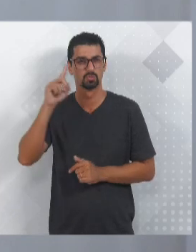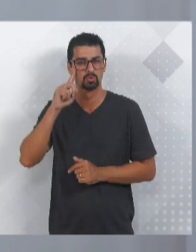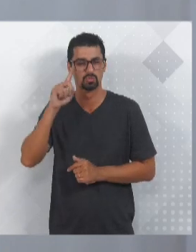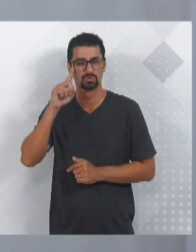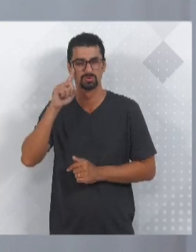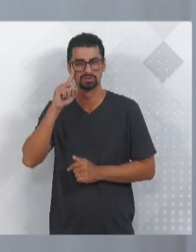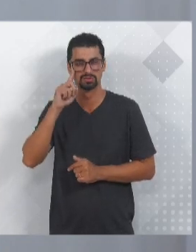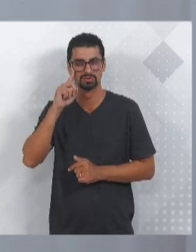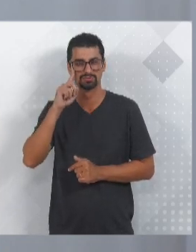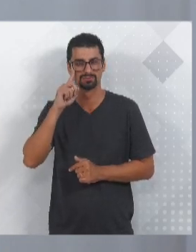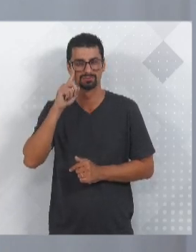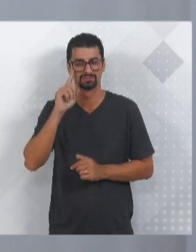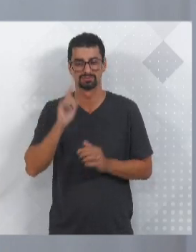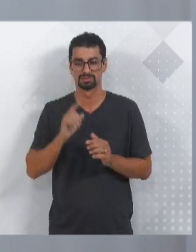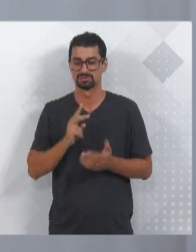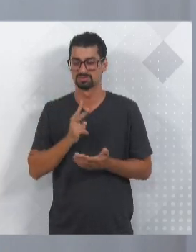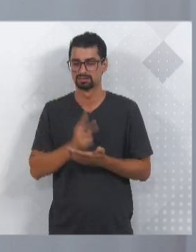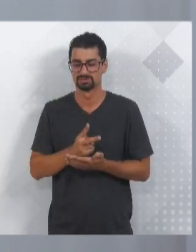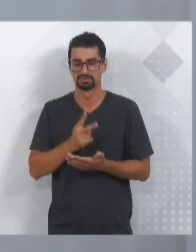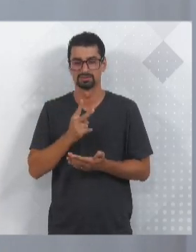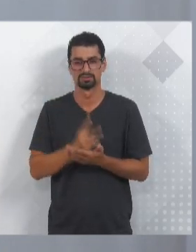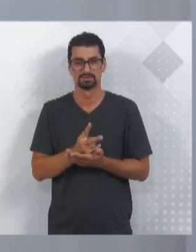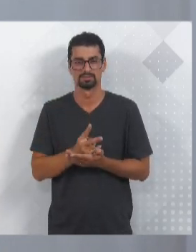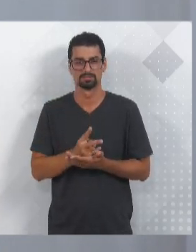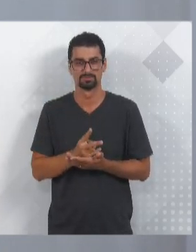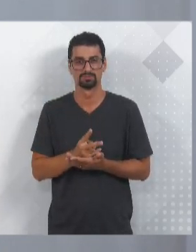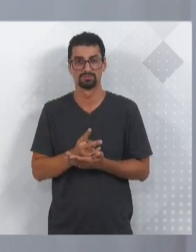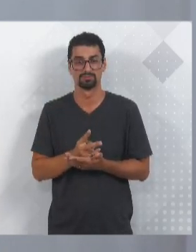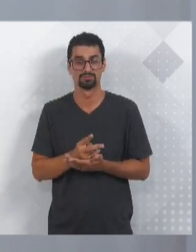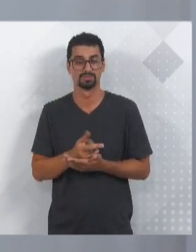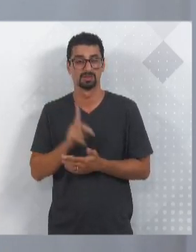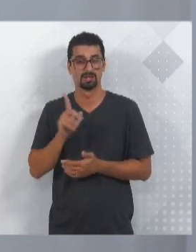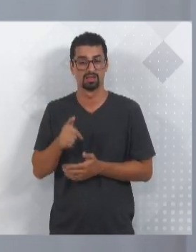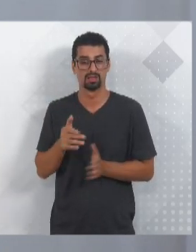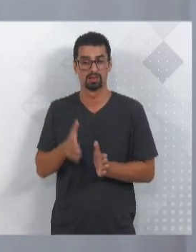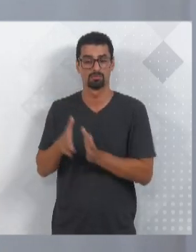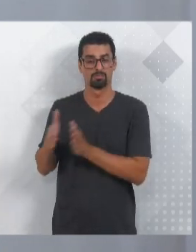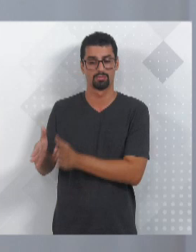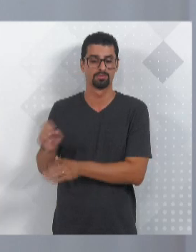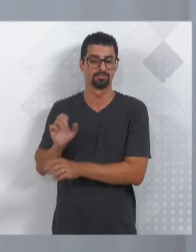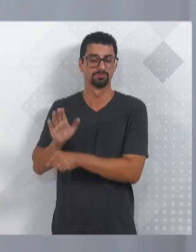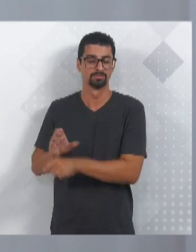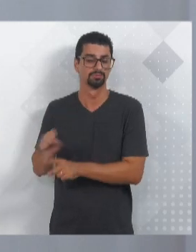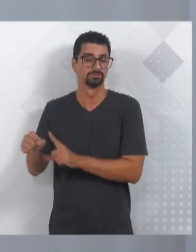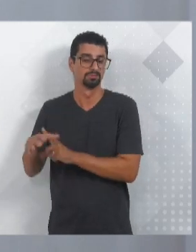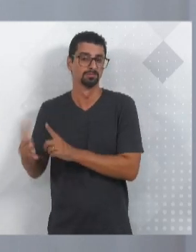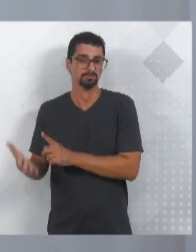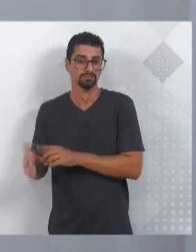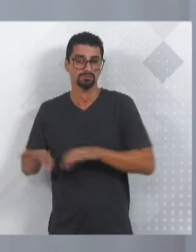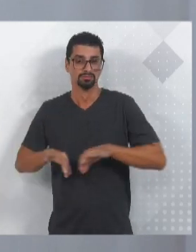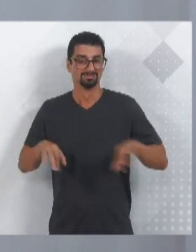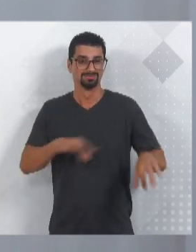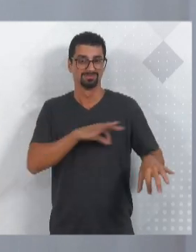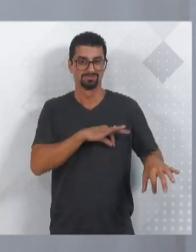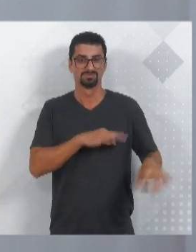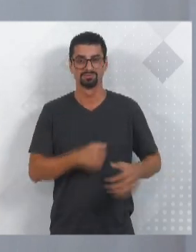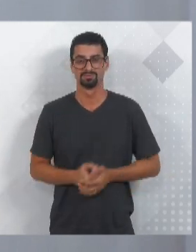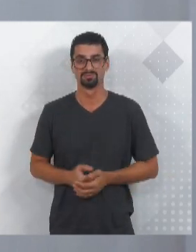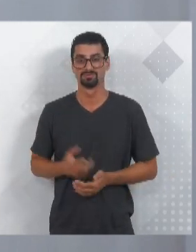diária, todos os dias, é da política de assistência social. Então, nós